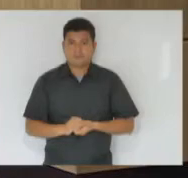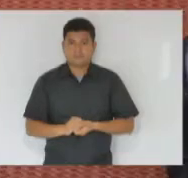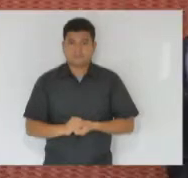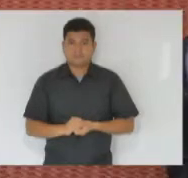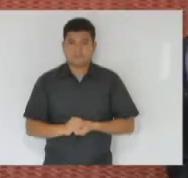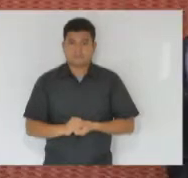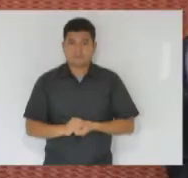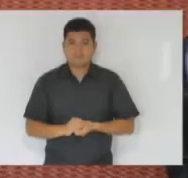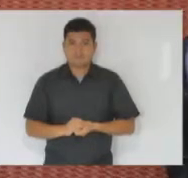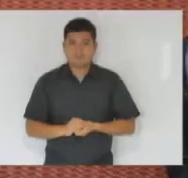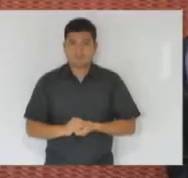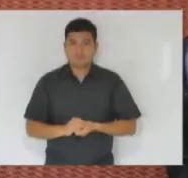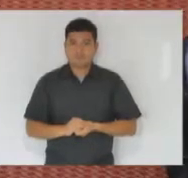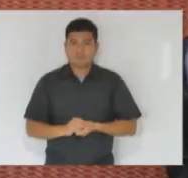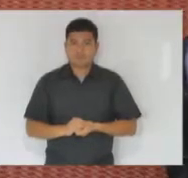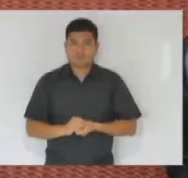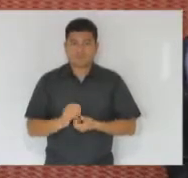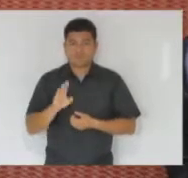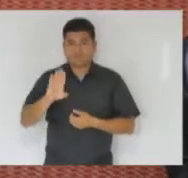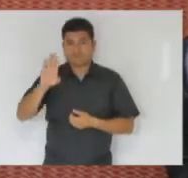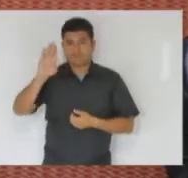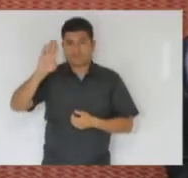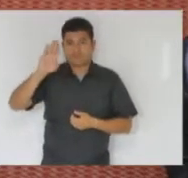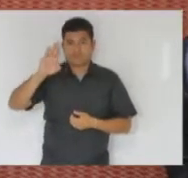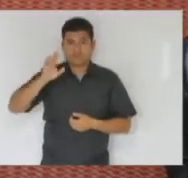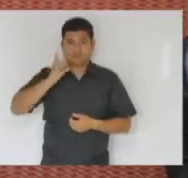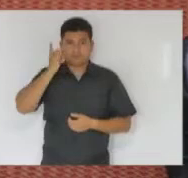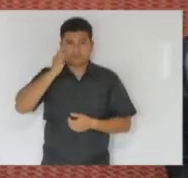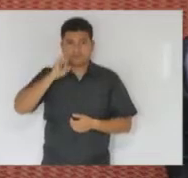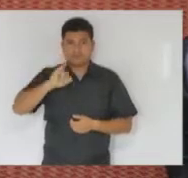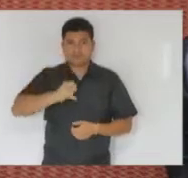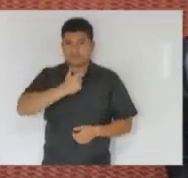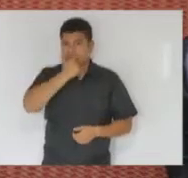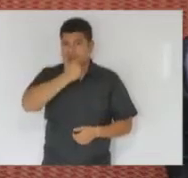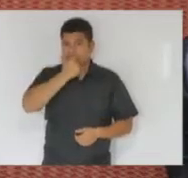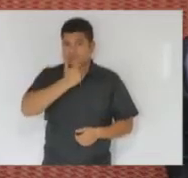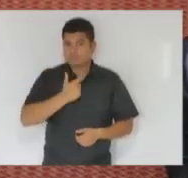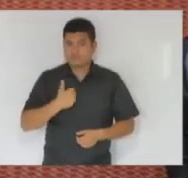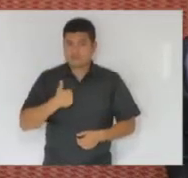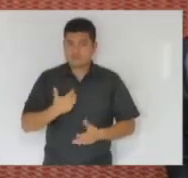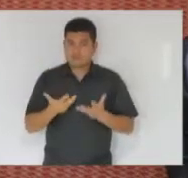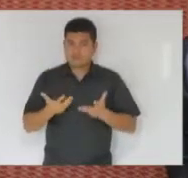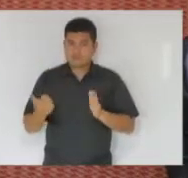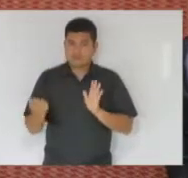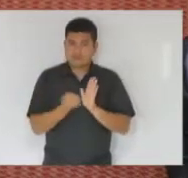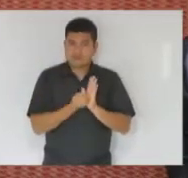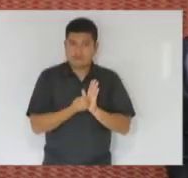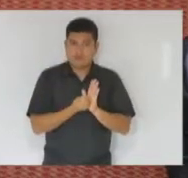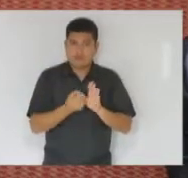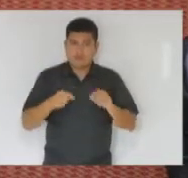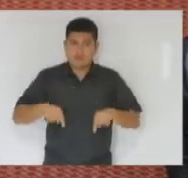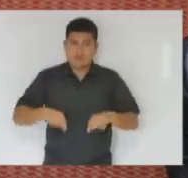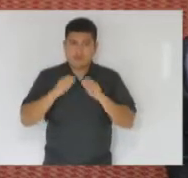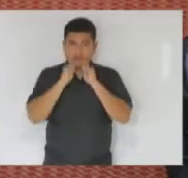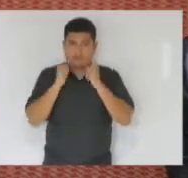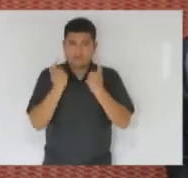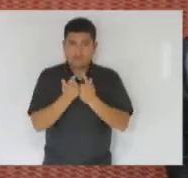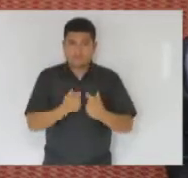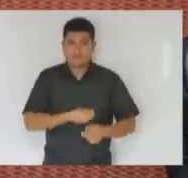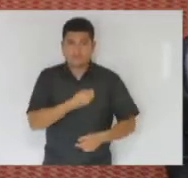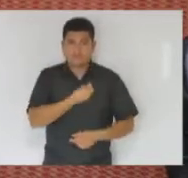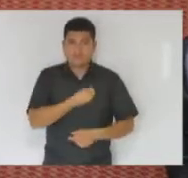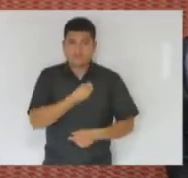É. Pela ordem? Pela ordem, deputado Gerri. Eu queria registrar aqui na nossa casa o nosso presidente